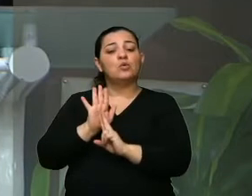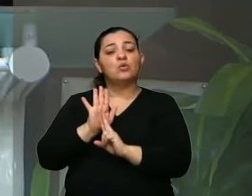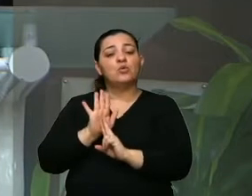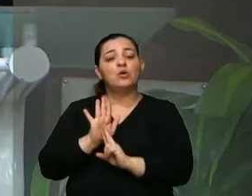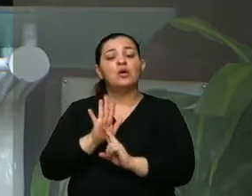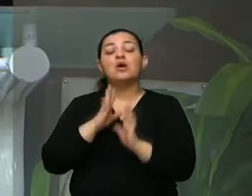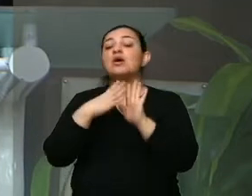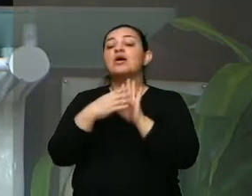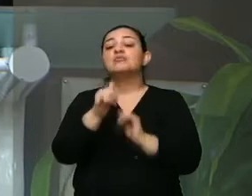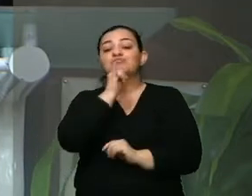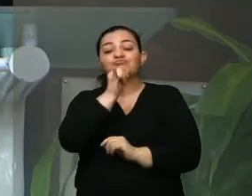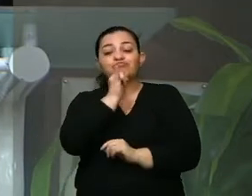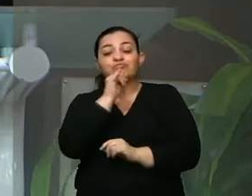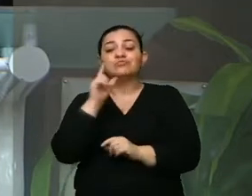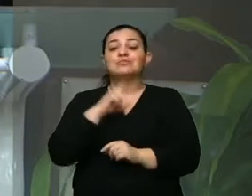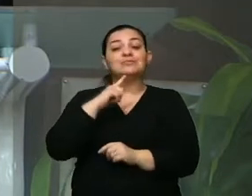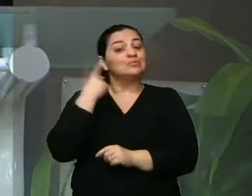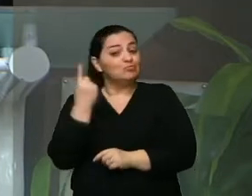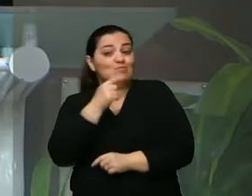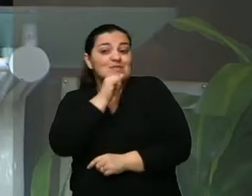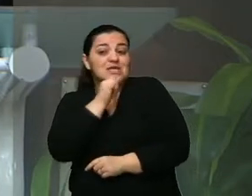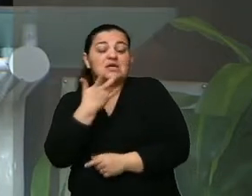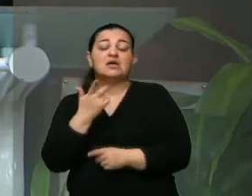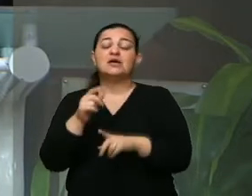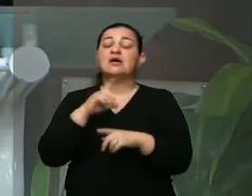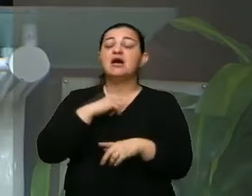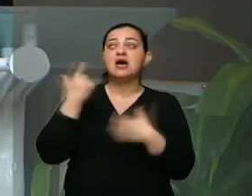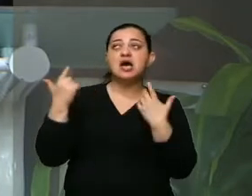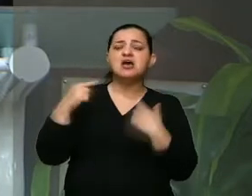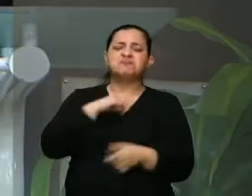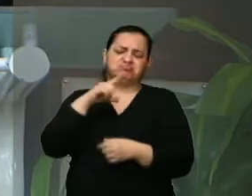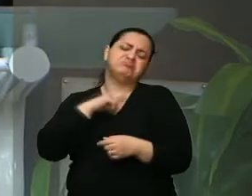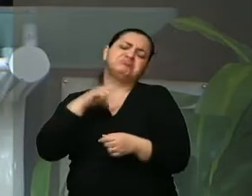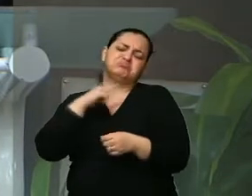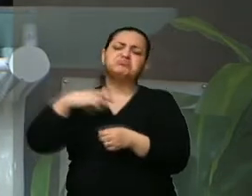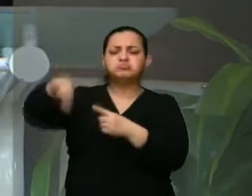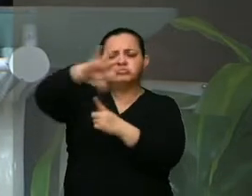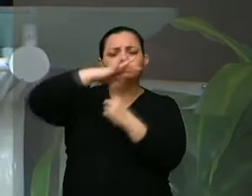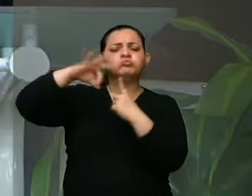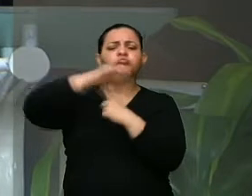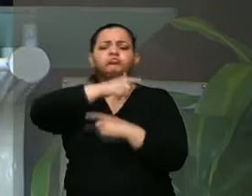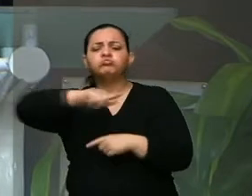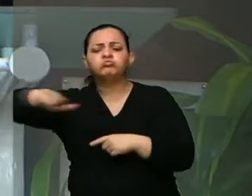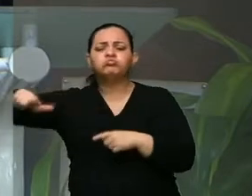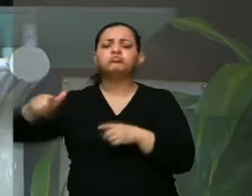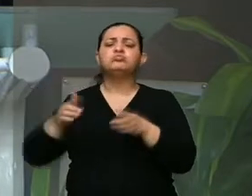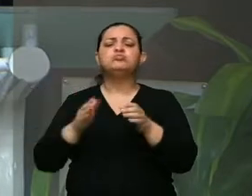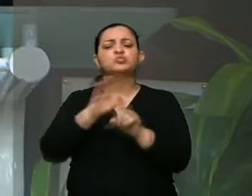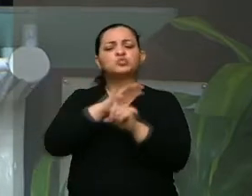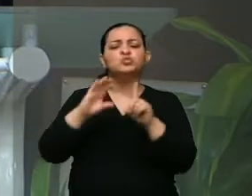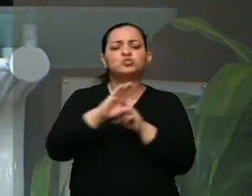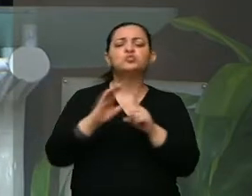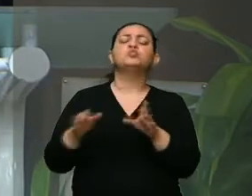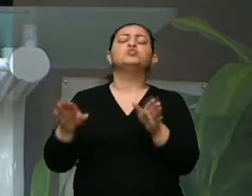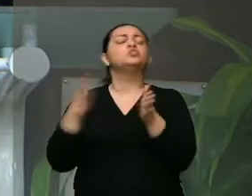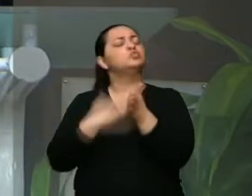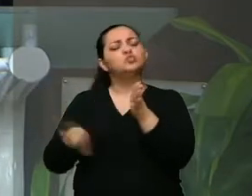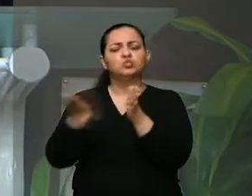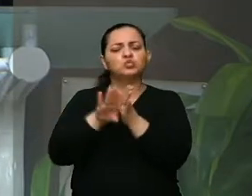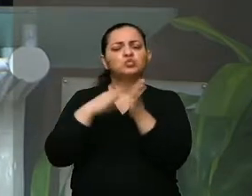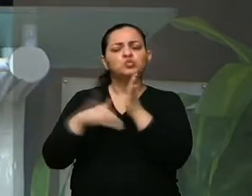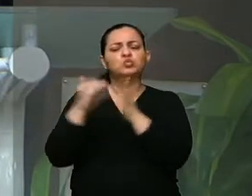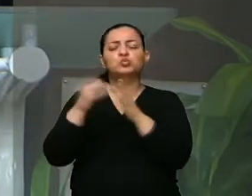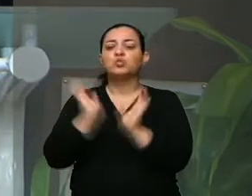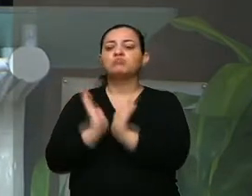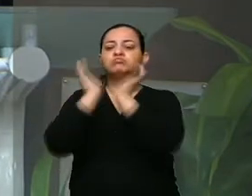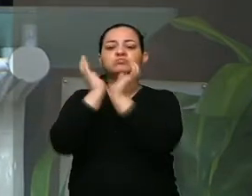ela tem o azeite a mas eu tenho eu tenho espírito santo para me manter num culto no outro toda a ceia para